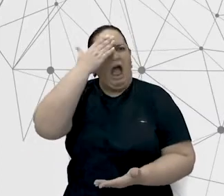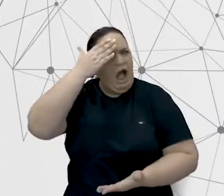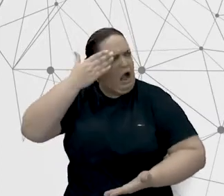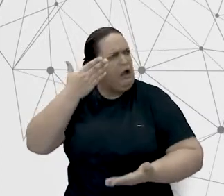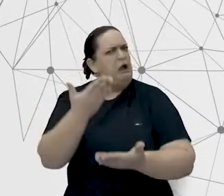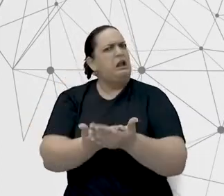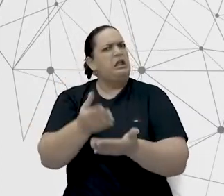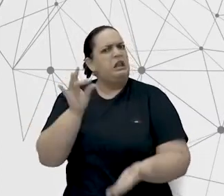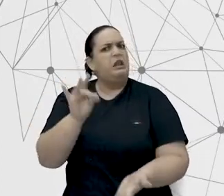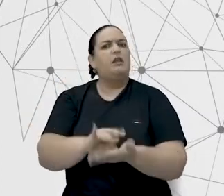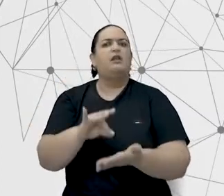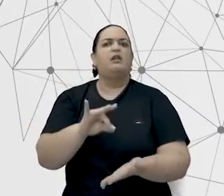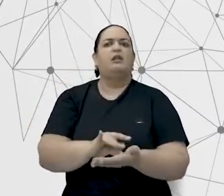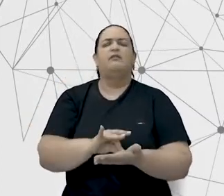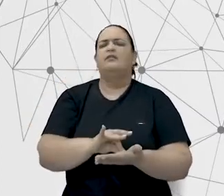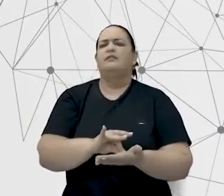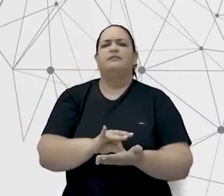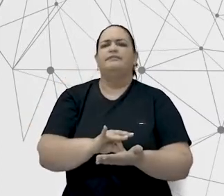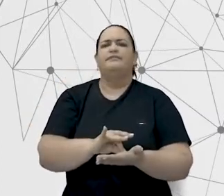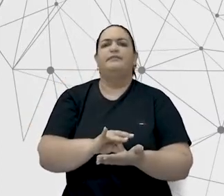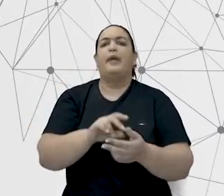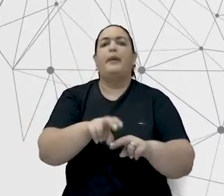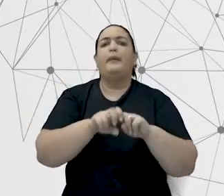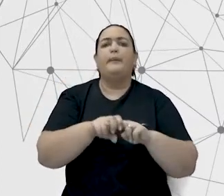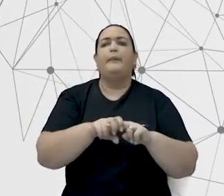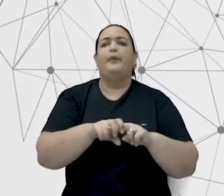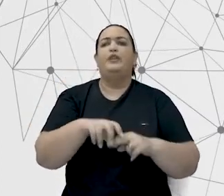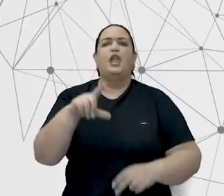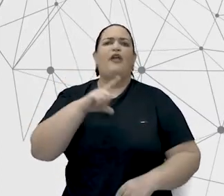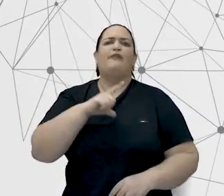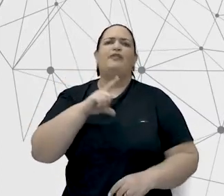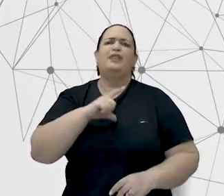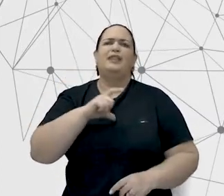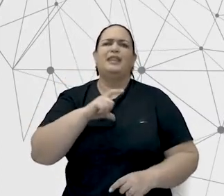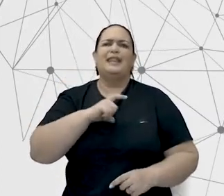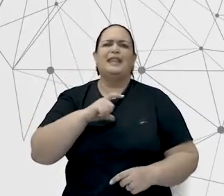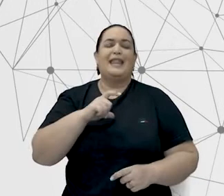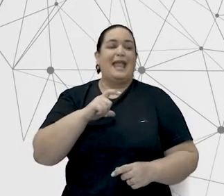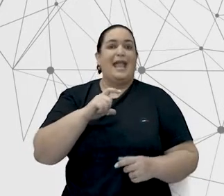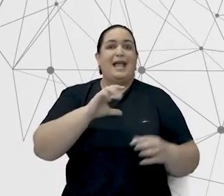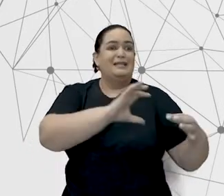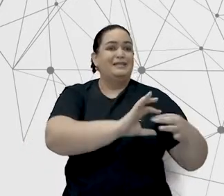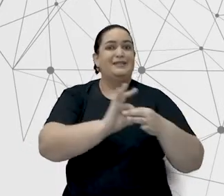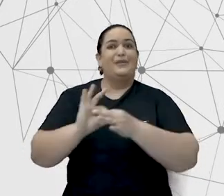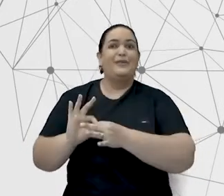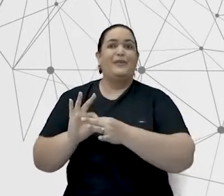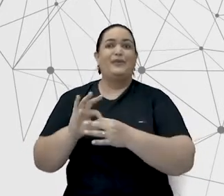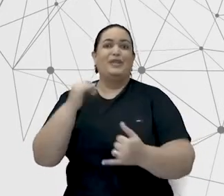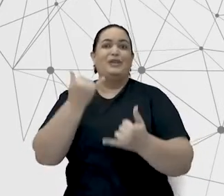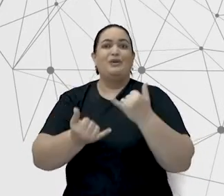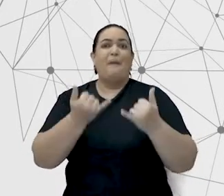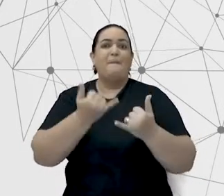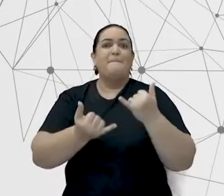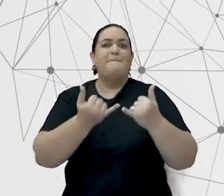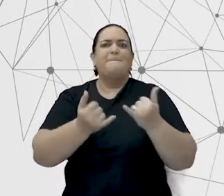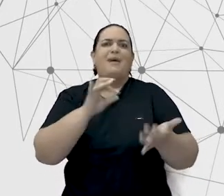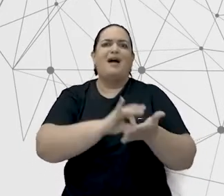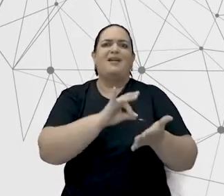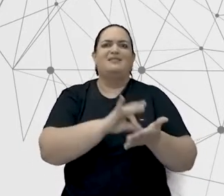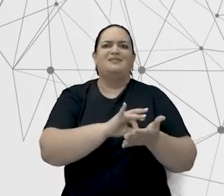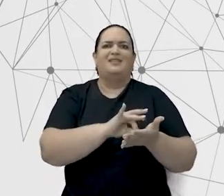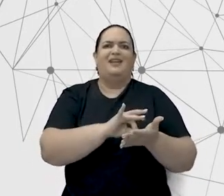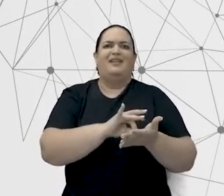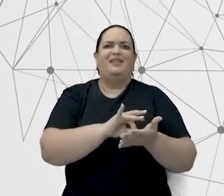uma palavra chamada pós-verdade. Pós-verdade é uma rede de usuários